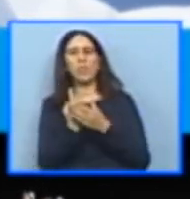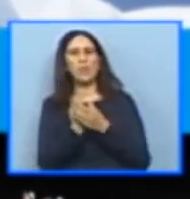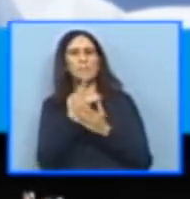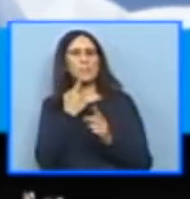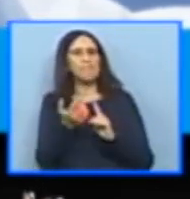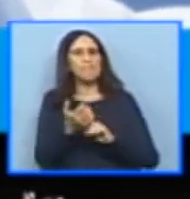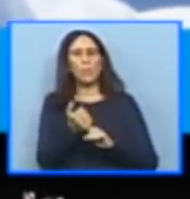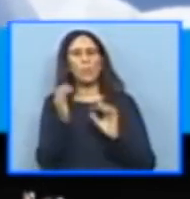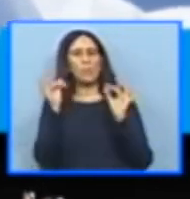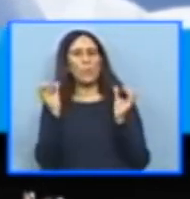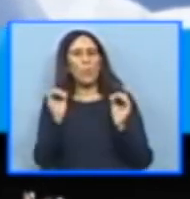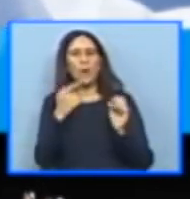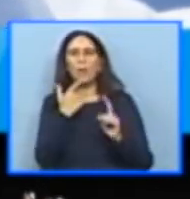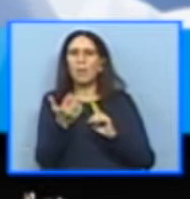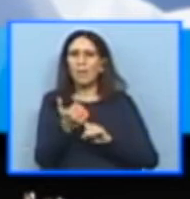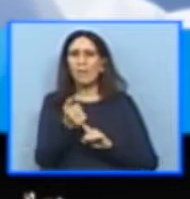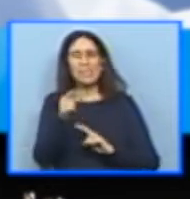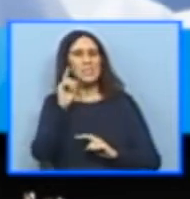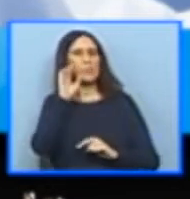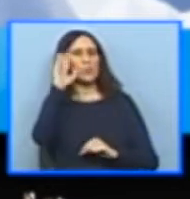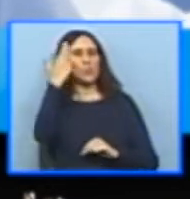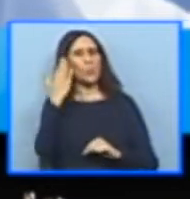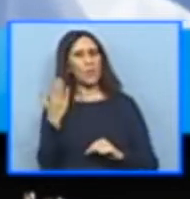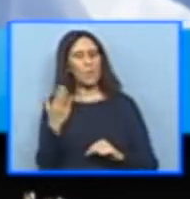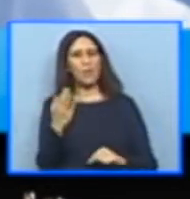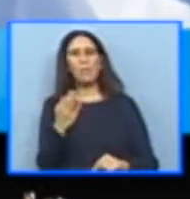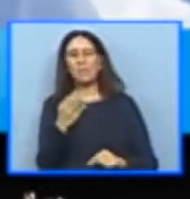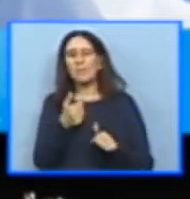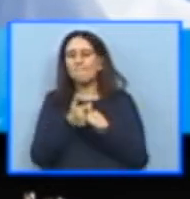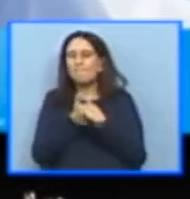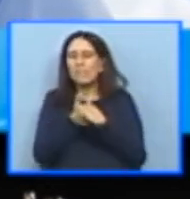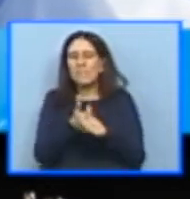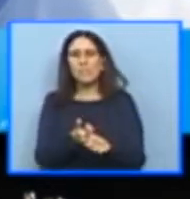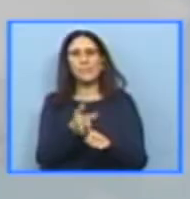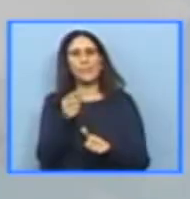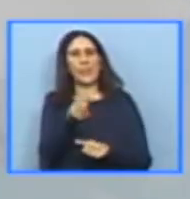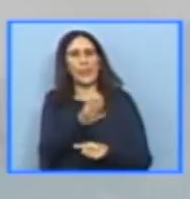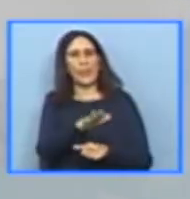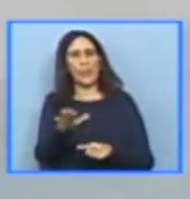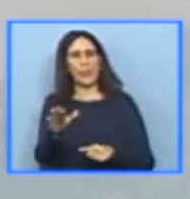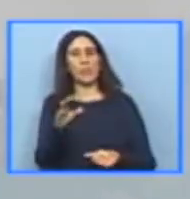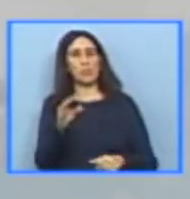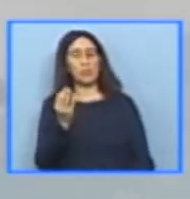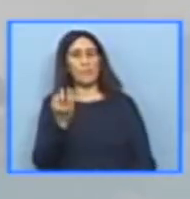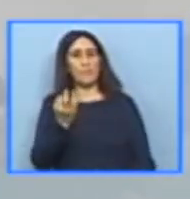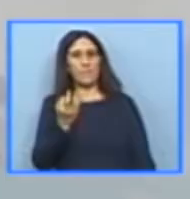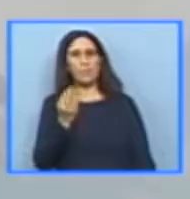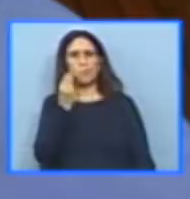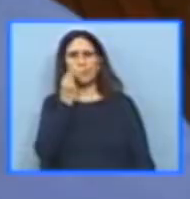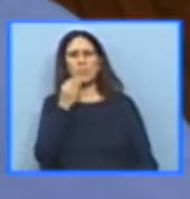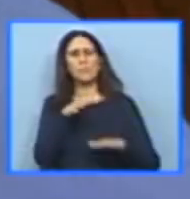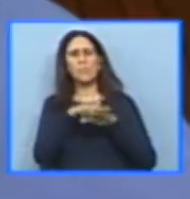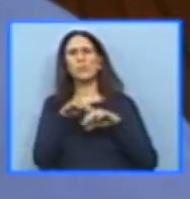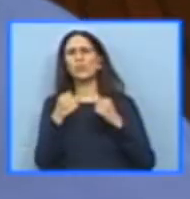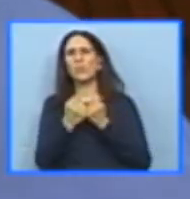quando eles não brincam, e isto é que é importante, é estar com a lupa em cima da criança, fazer parte das redes sociais